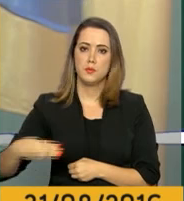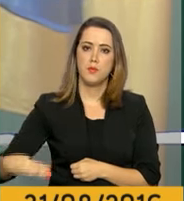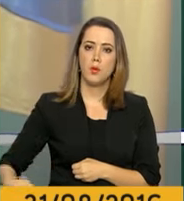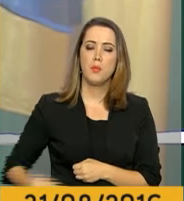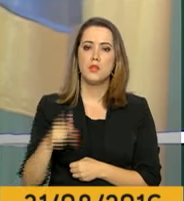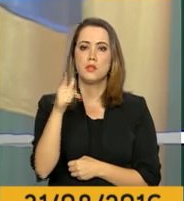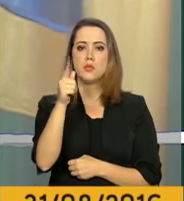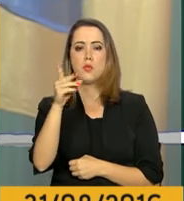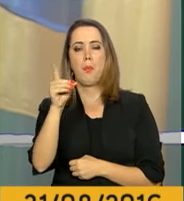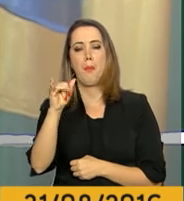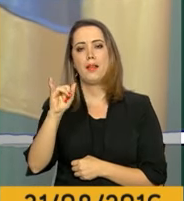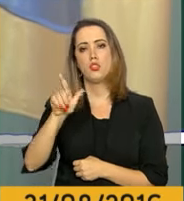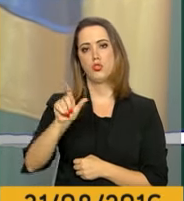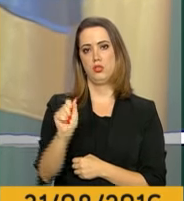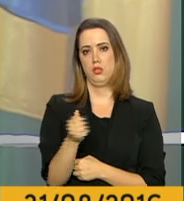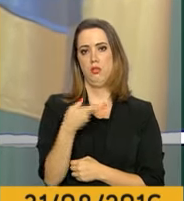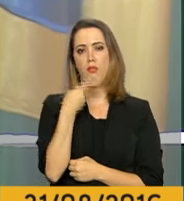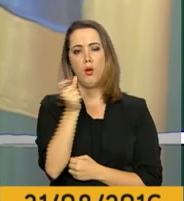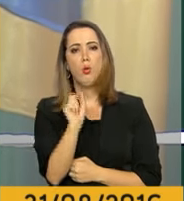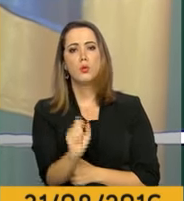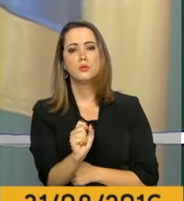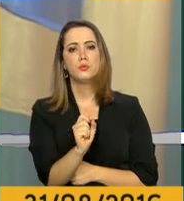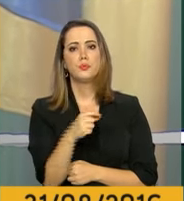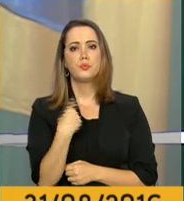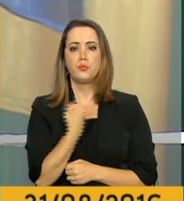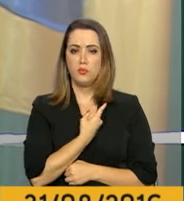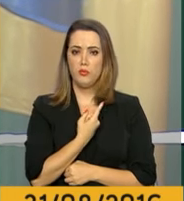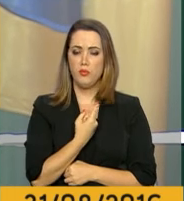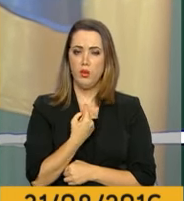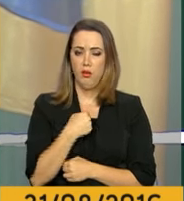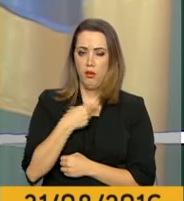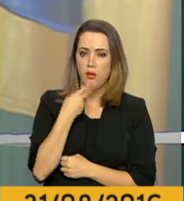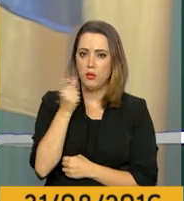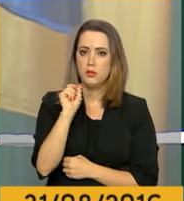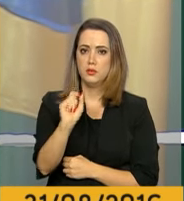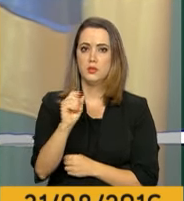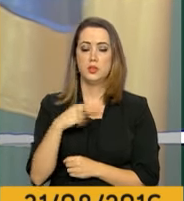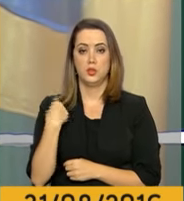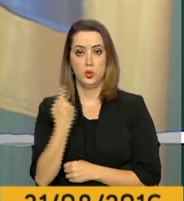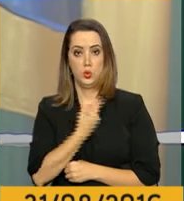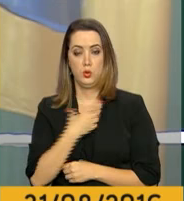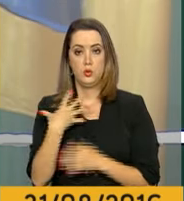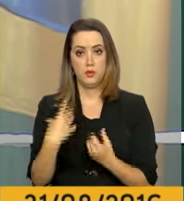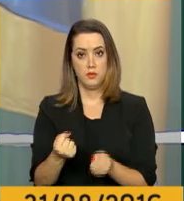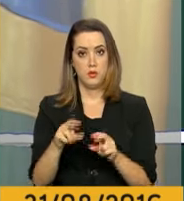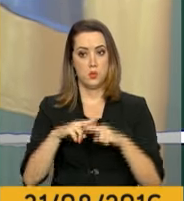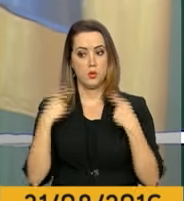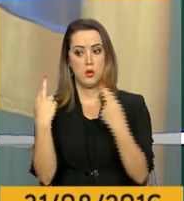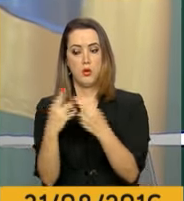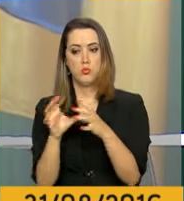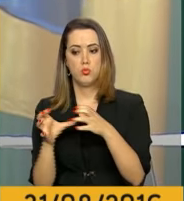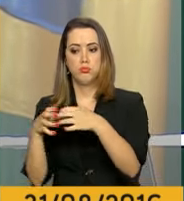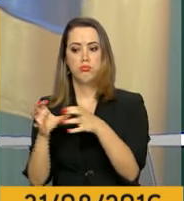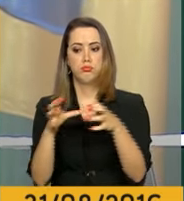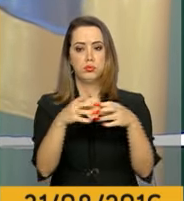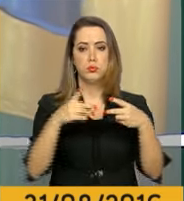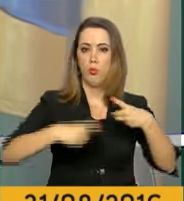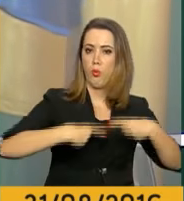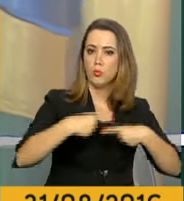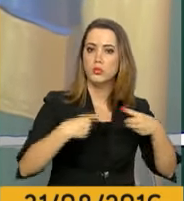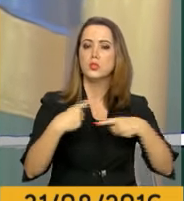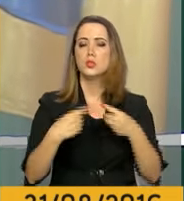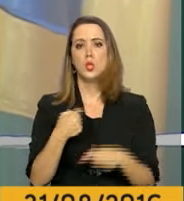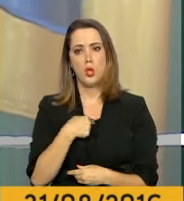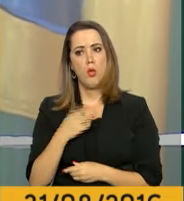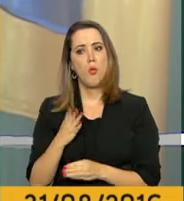PMDB, e eu dizia que nós vamos reunir as bancadas uma a uma e vamos às respectivas bancadas. Eu